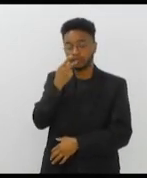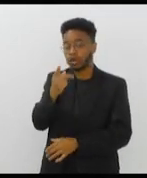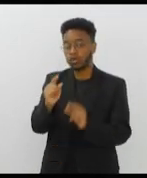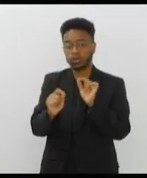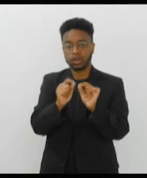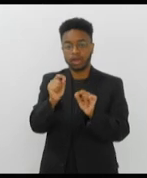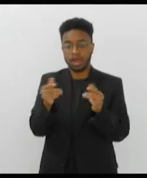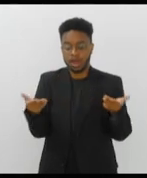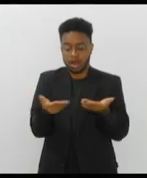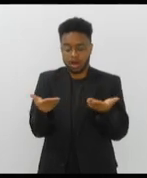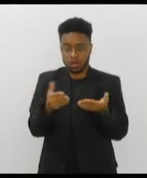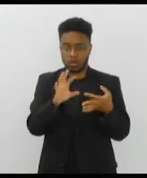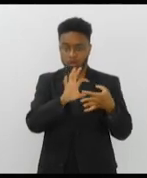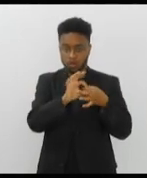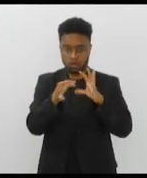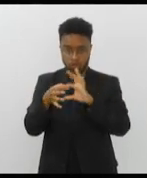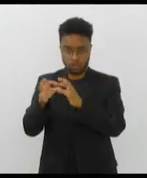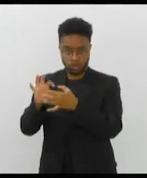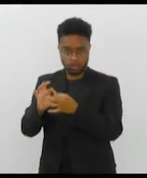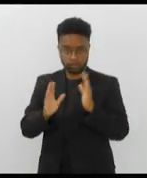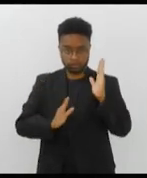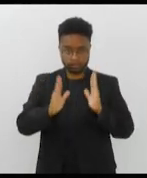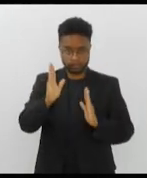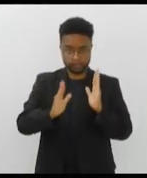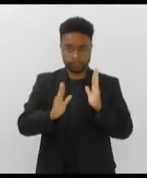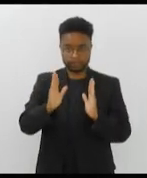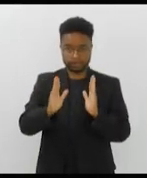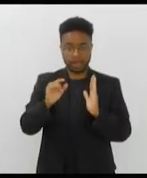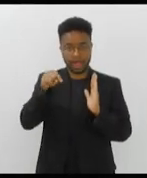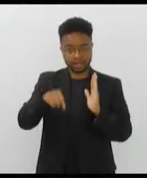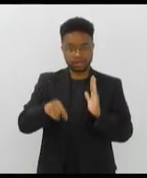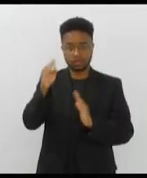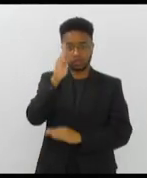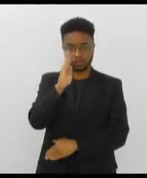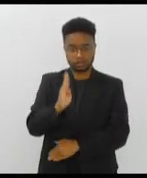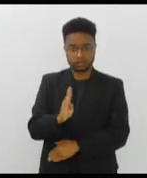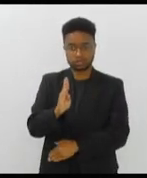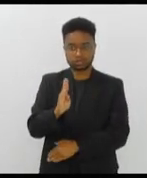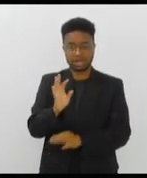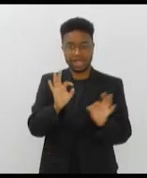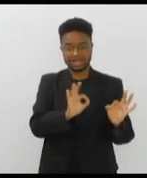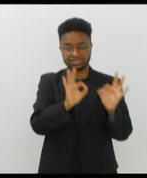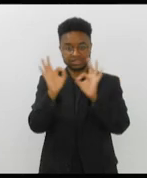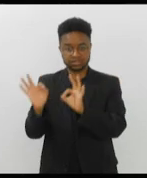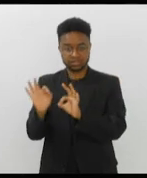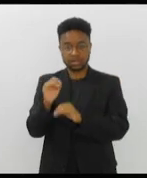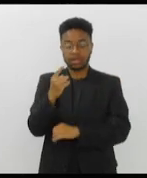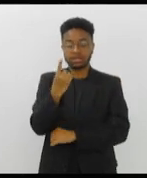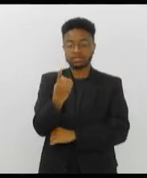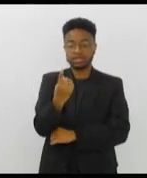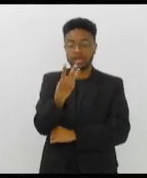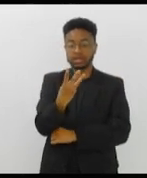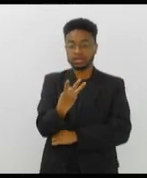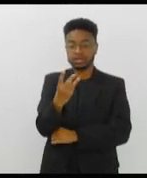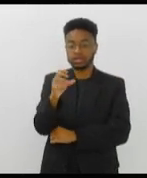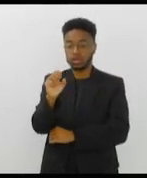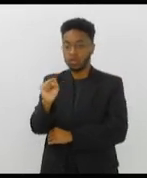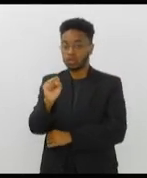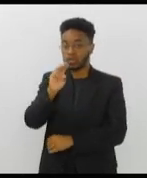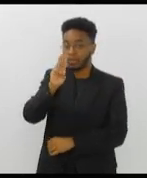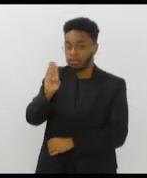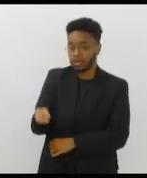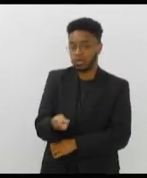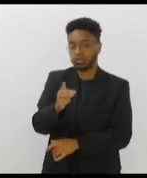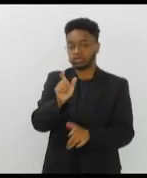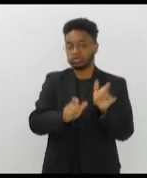essas Olimpíadas foram vistas aqui no Brasil por 138